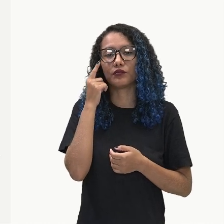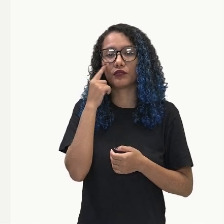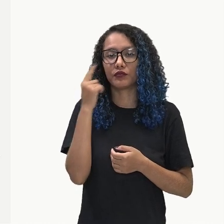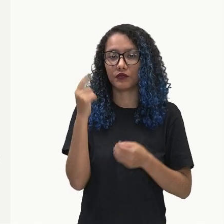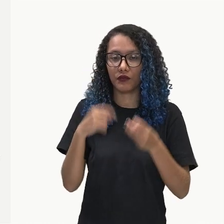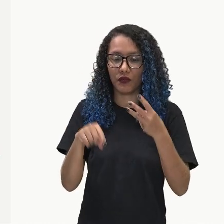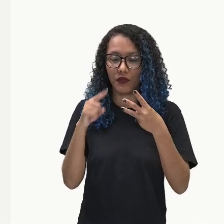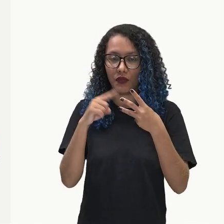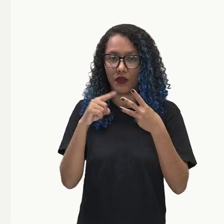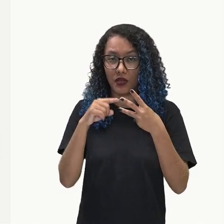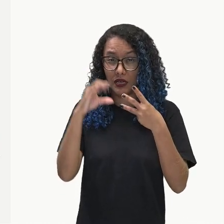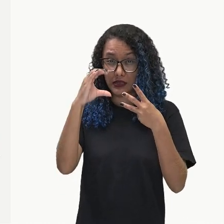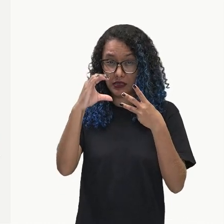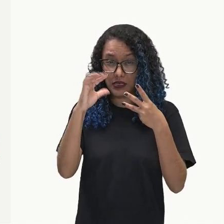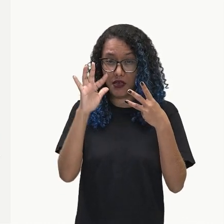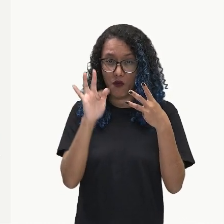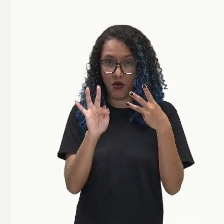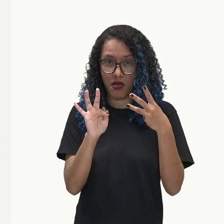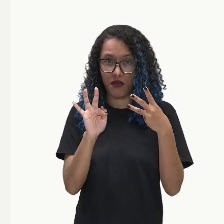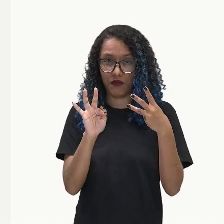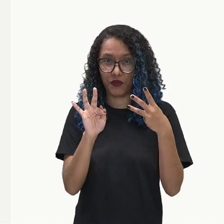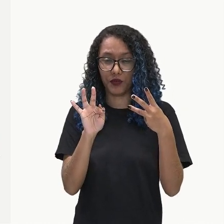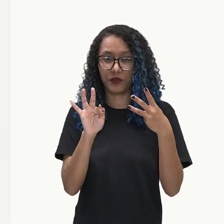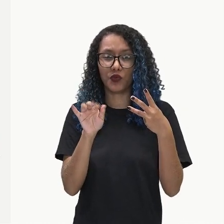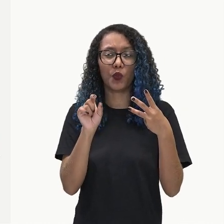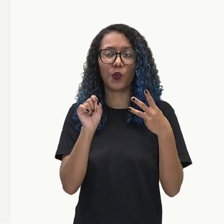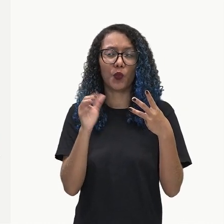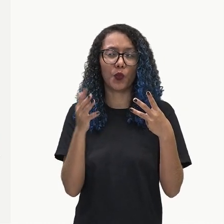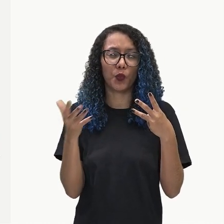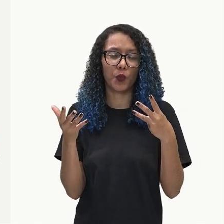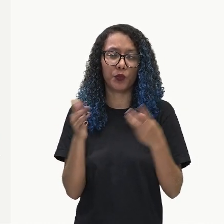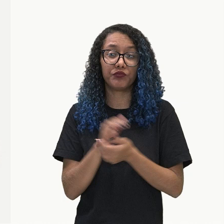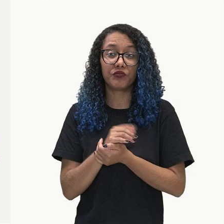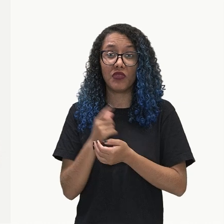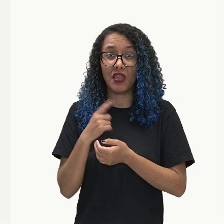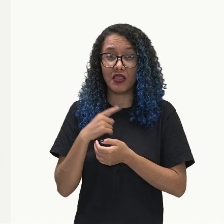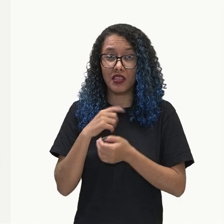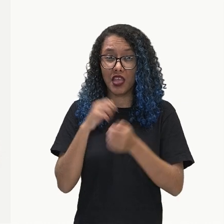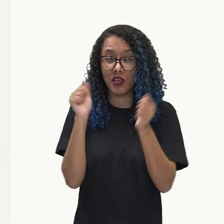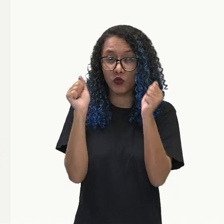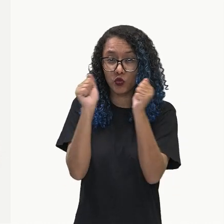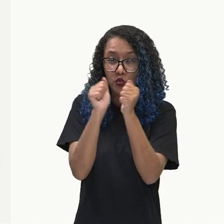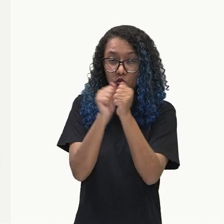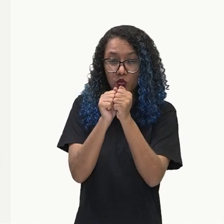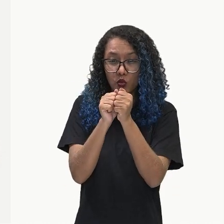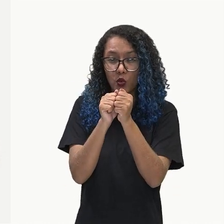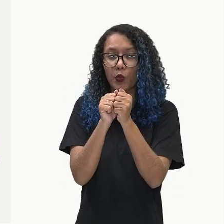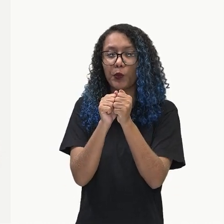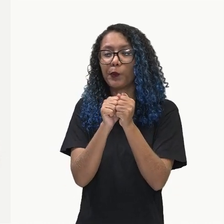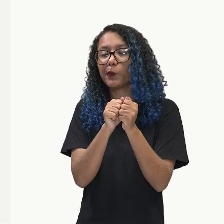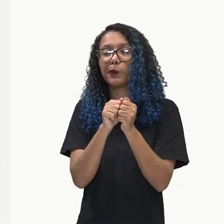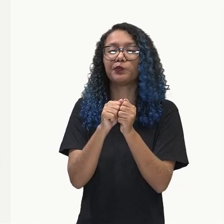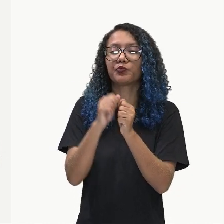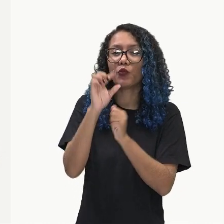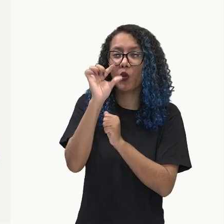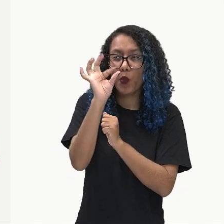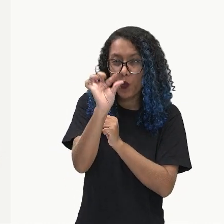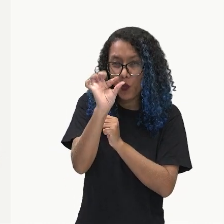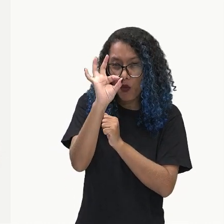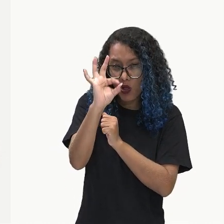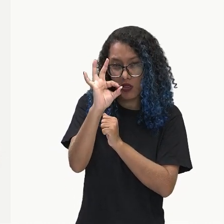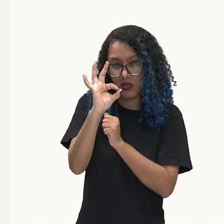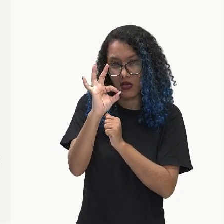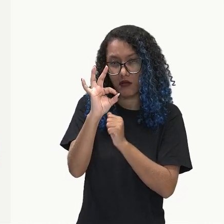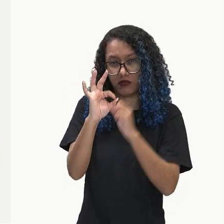e o Fahrenheit, ele tem essa bolinha aí do lado. O que